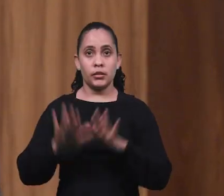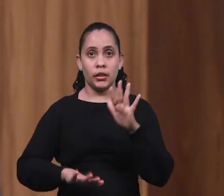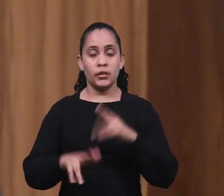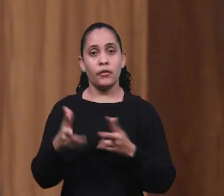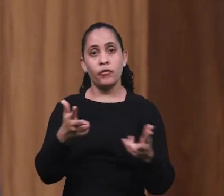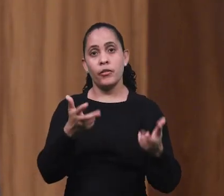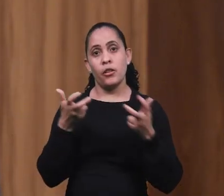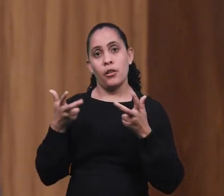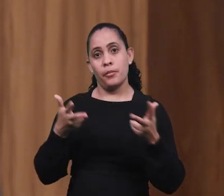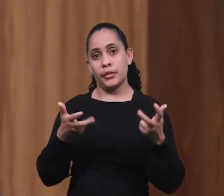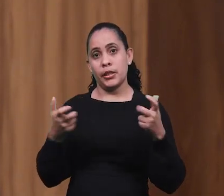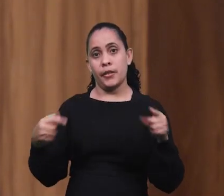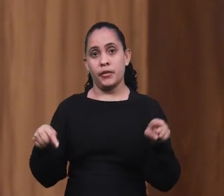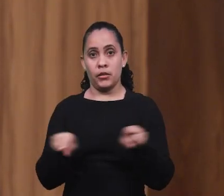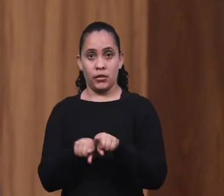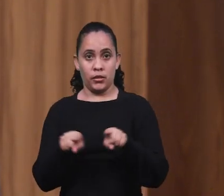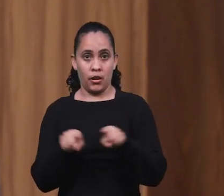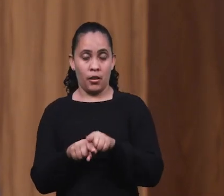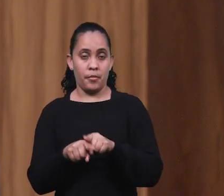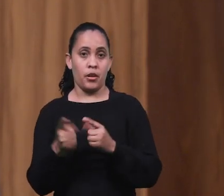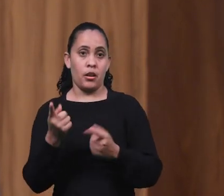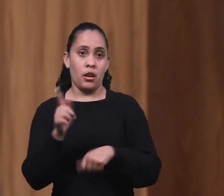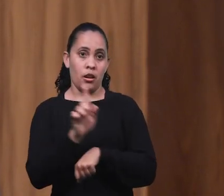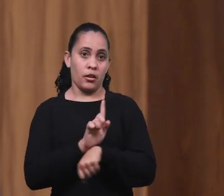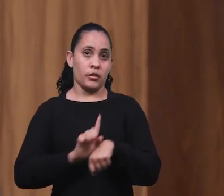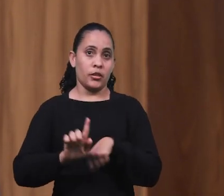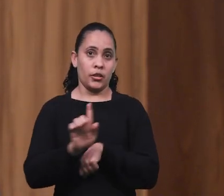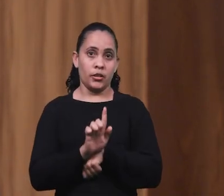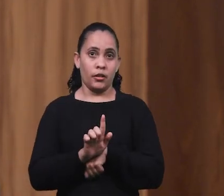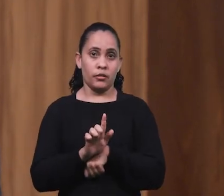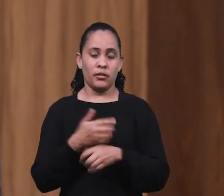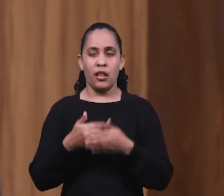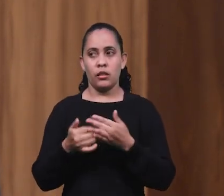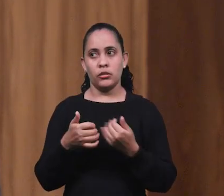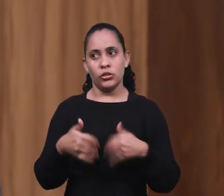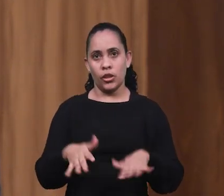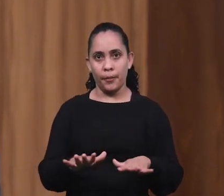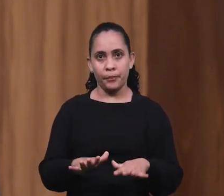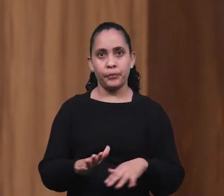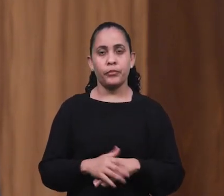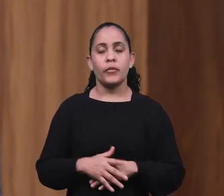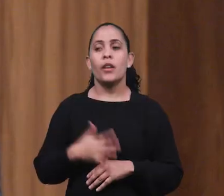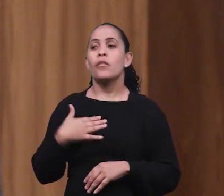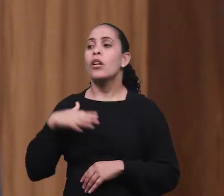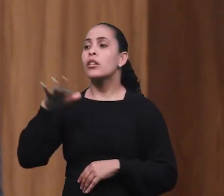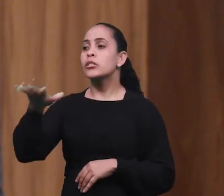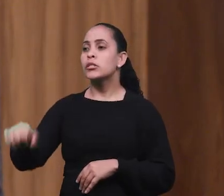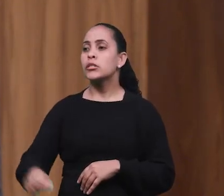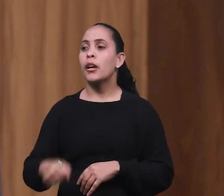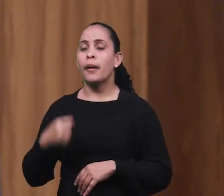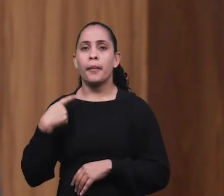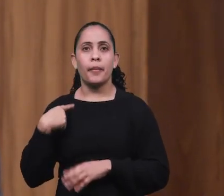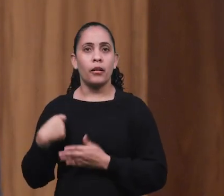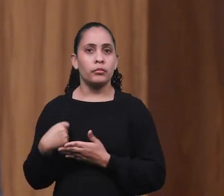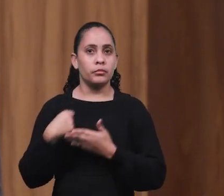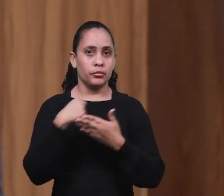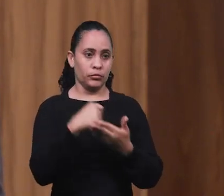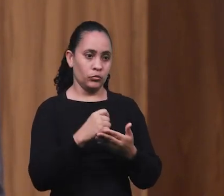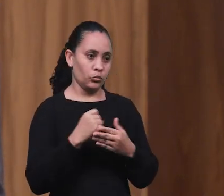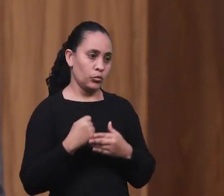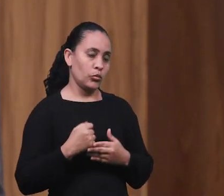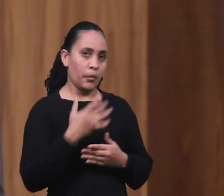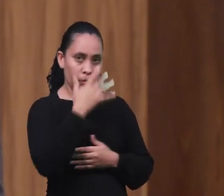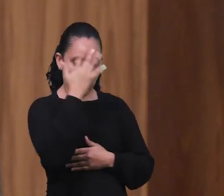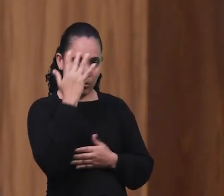às vezes, você observa que a gestão financeira sua está muito deixando a desejar. Então, vou contratar aqui um consultor na área de